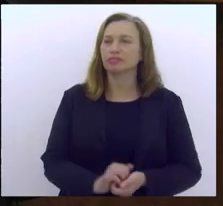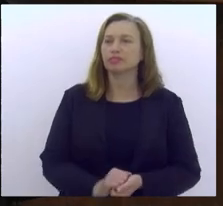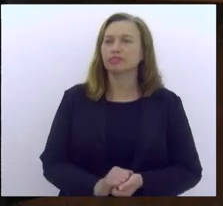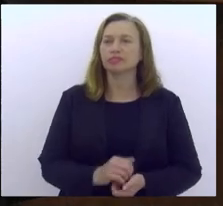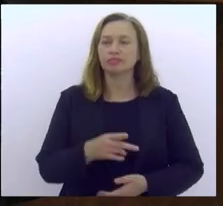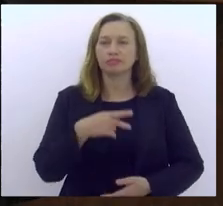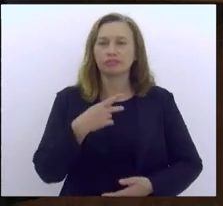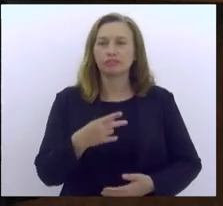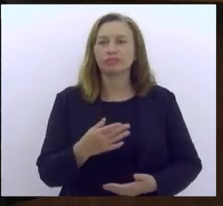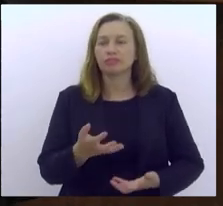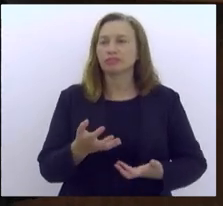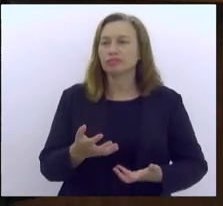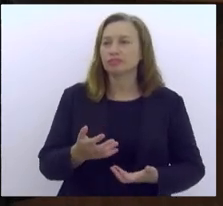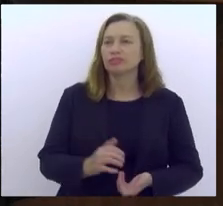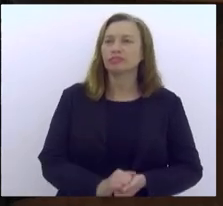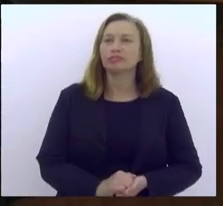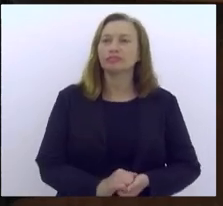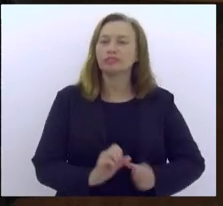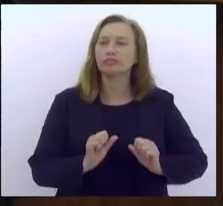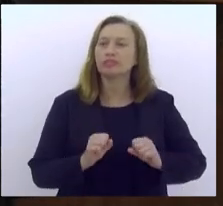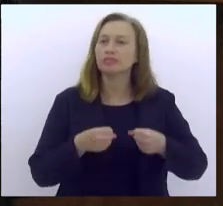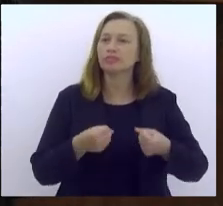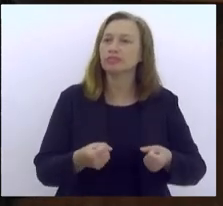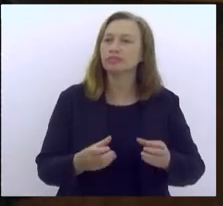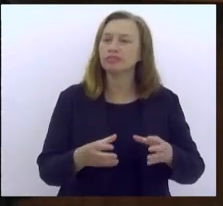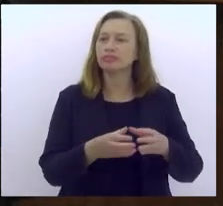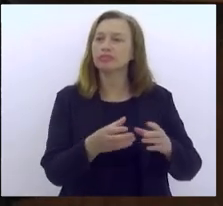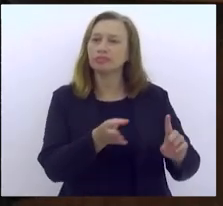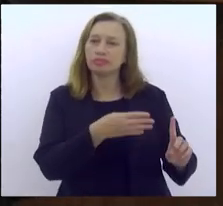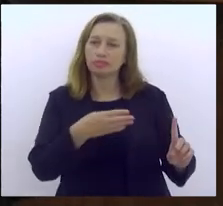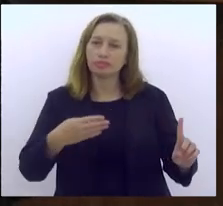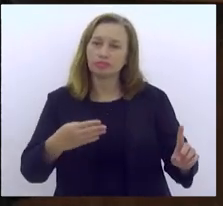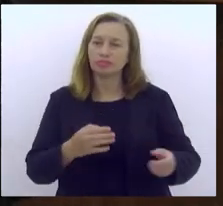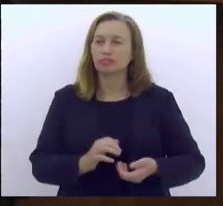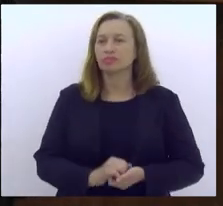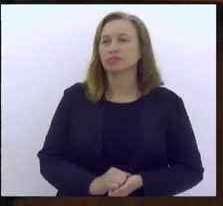meu compromisso intransigente com a defesa da comunidade LGBTQIA+.